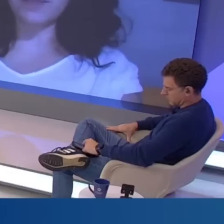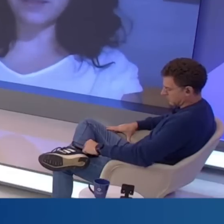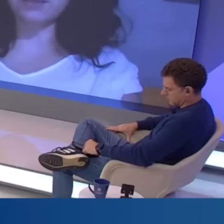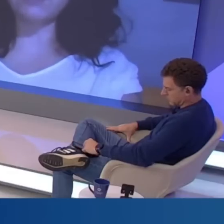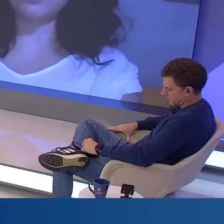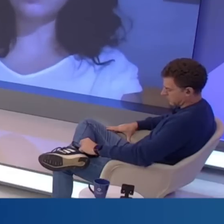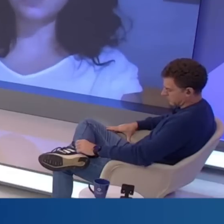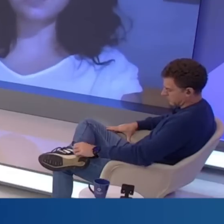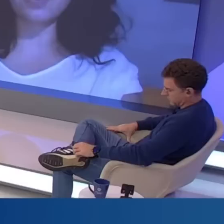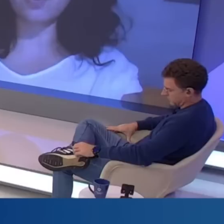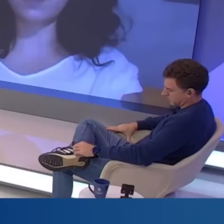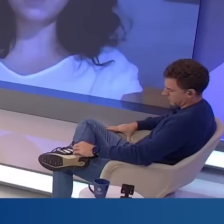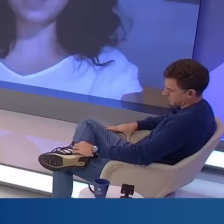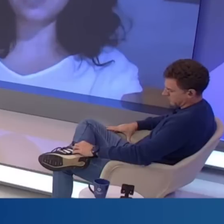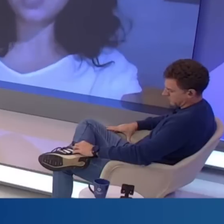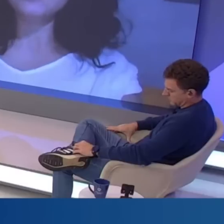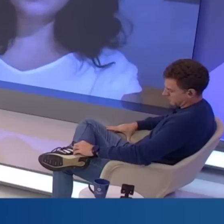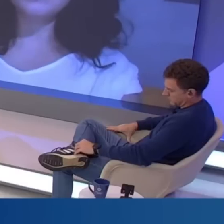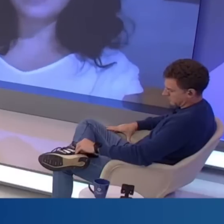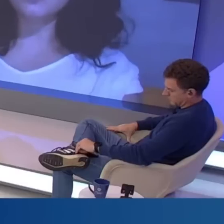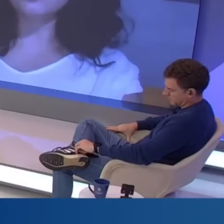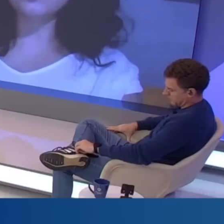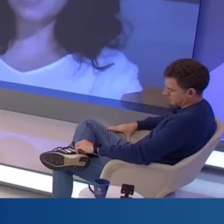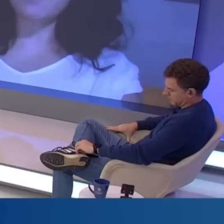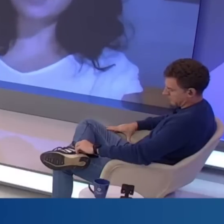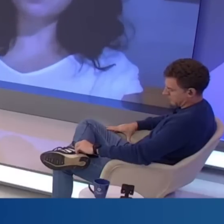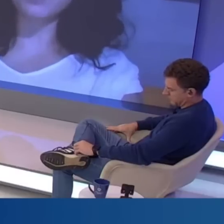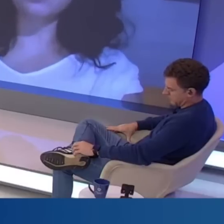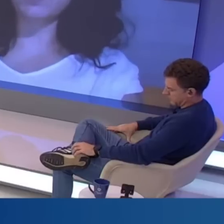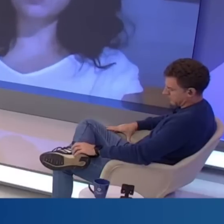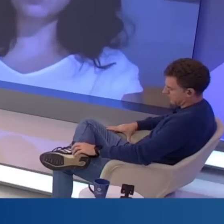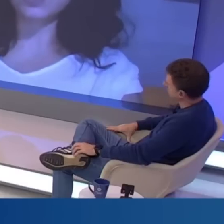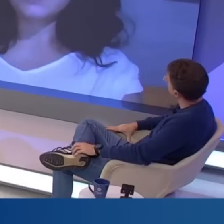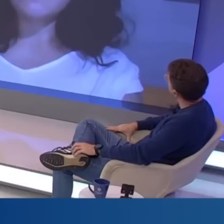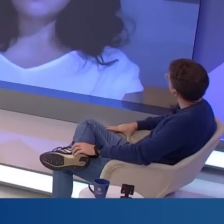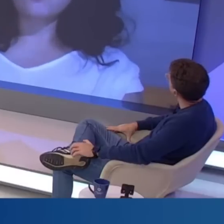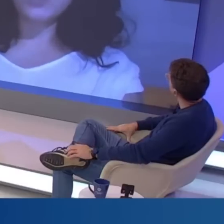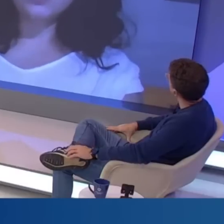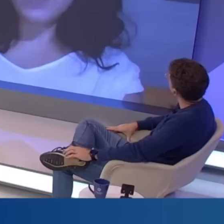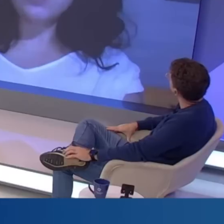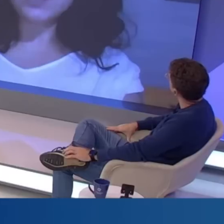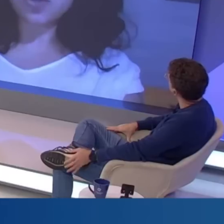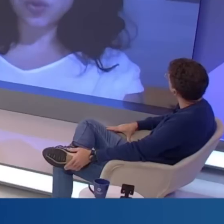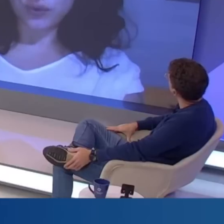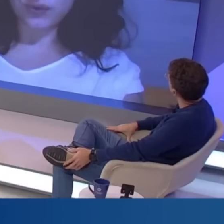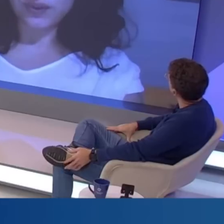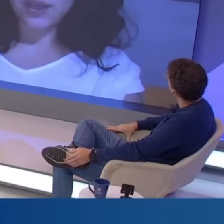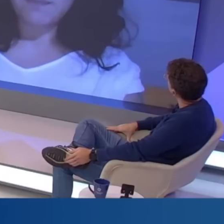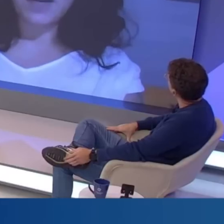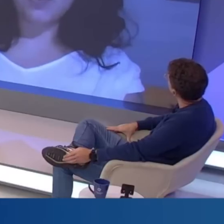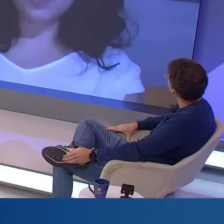com a inflação, levando em consideração a sua complexidade. Só que ele taca juros. E aí, para responder a tua pergunta, quando ele usa